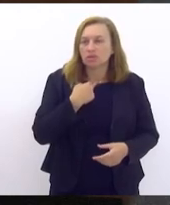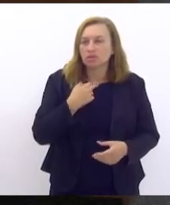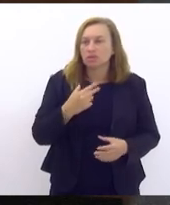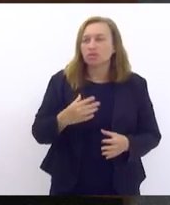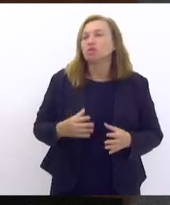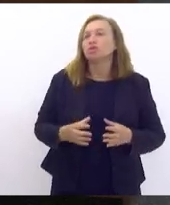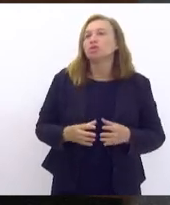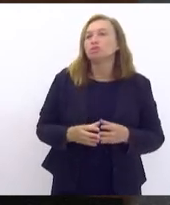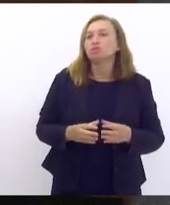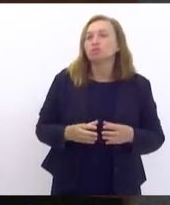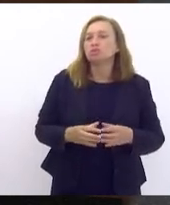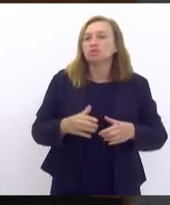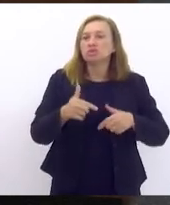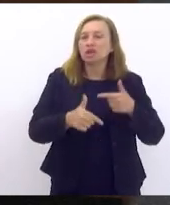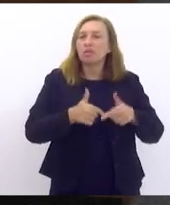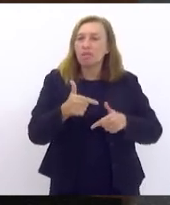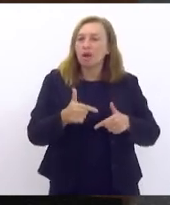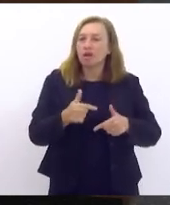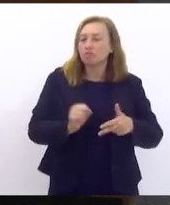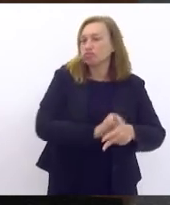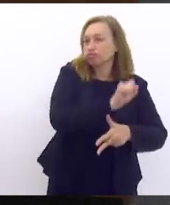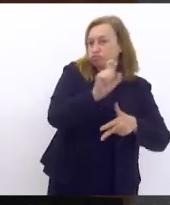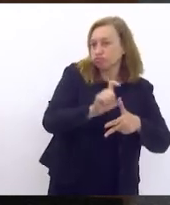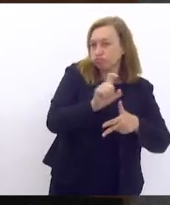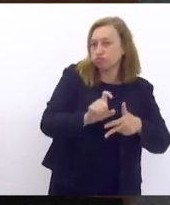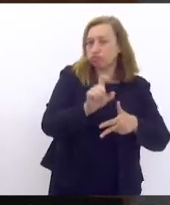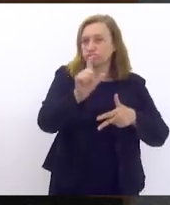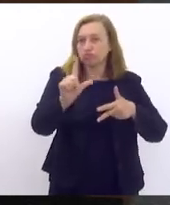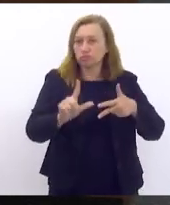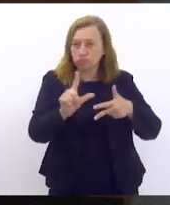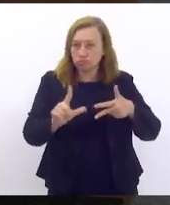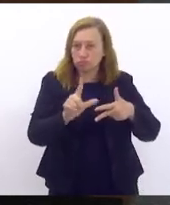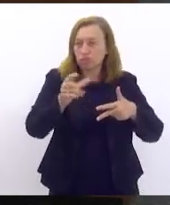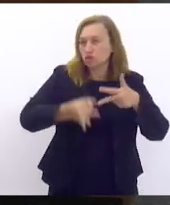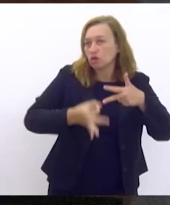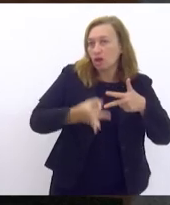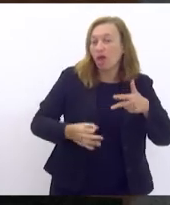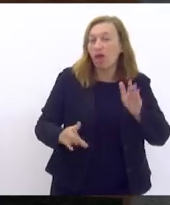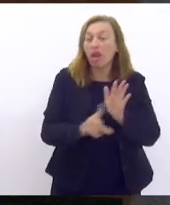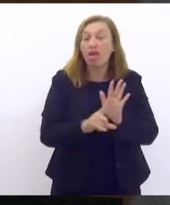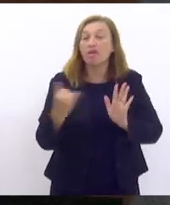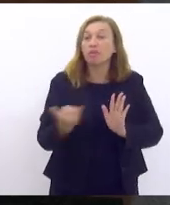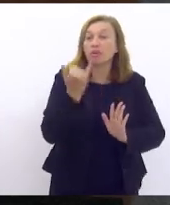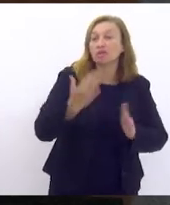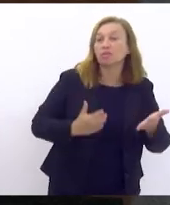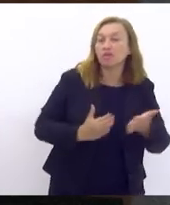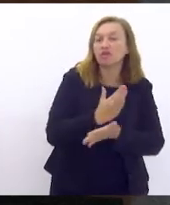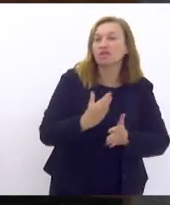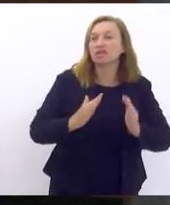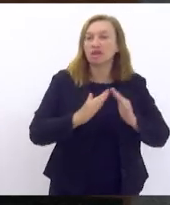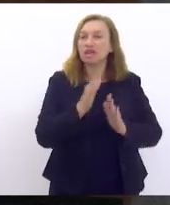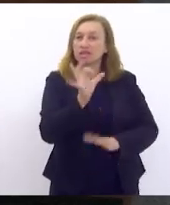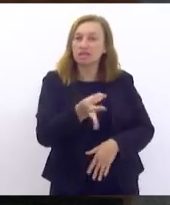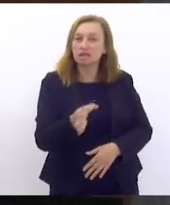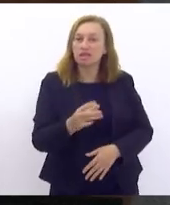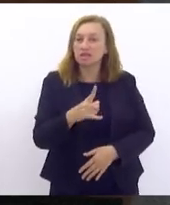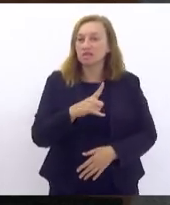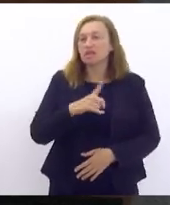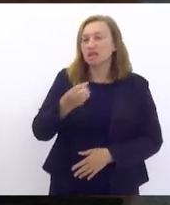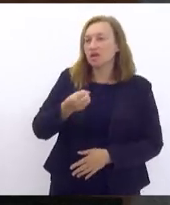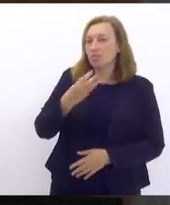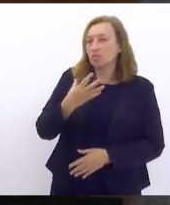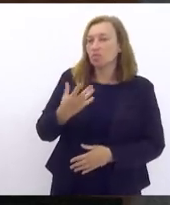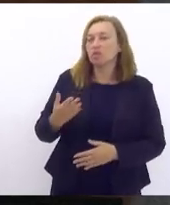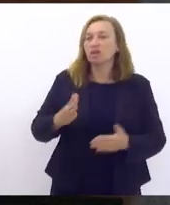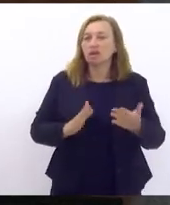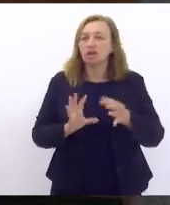seja no legislativo, seja no executivo, seja no judiciário. Então, uma lei muito importante, sendo aprovado nessa casa, eu tenho certeza que vai ser homologado pelo